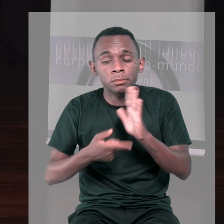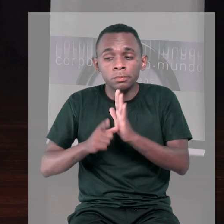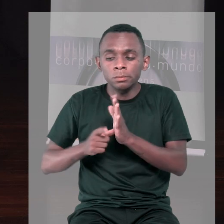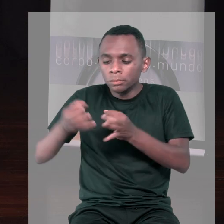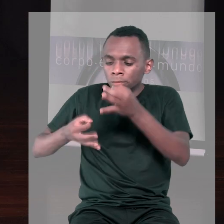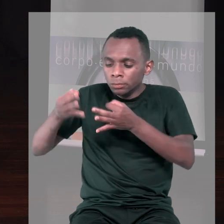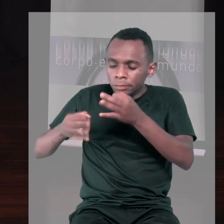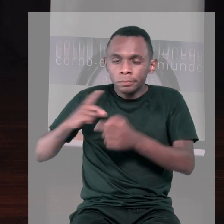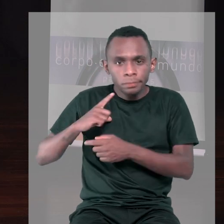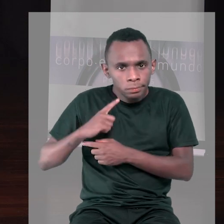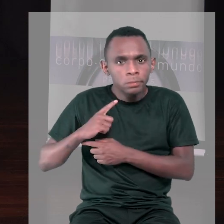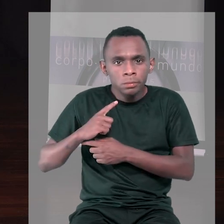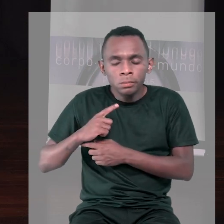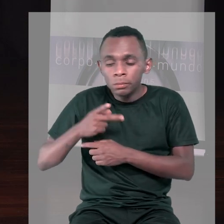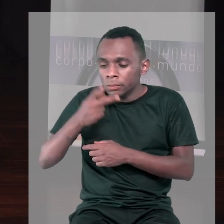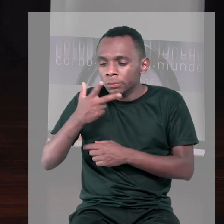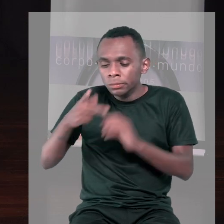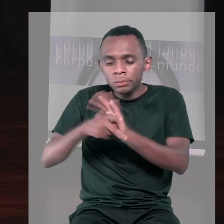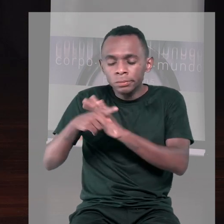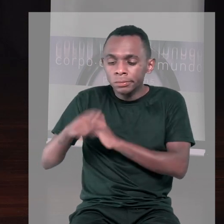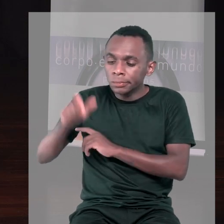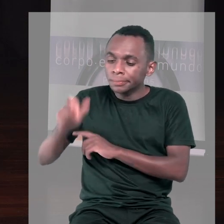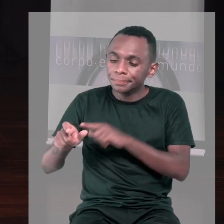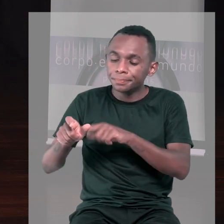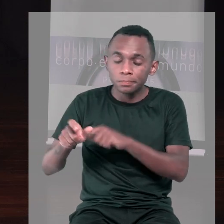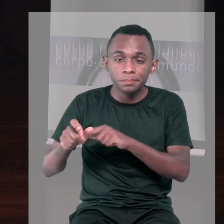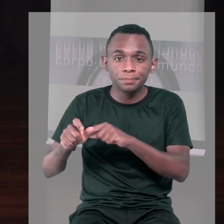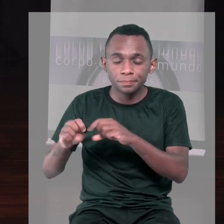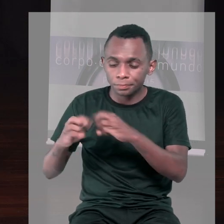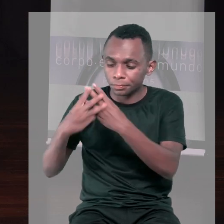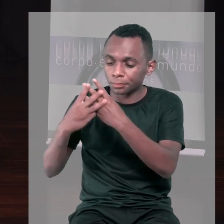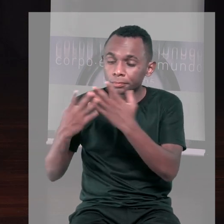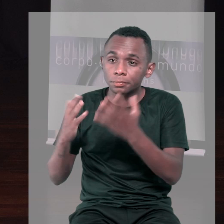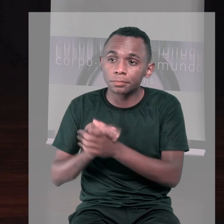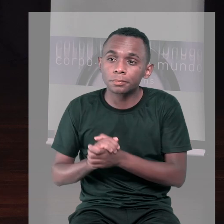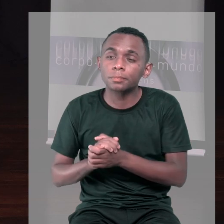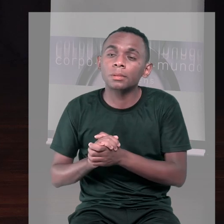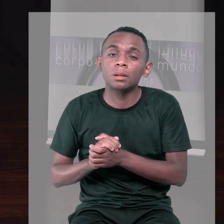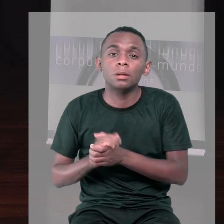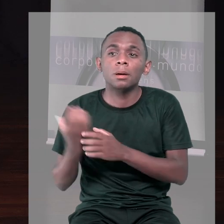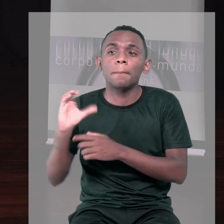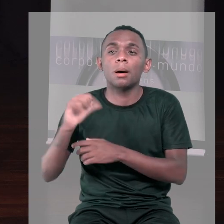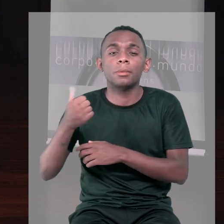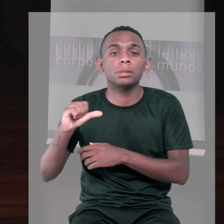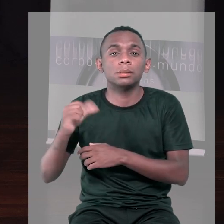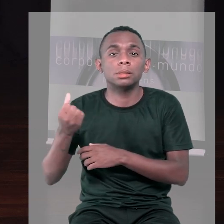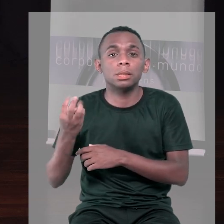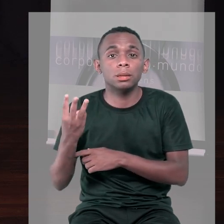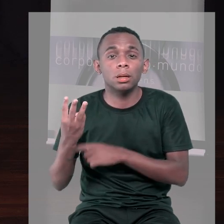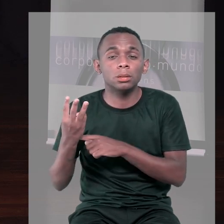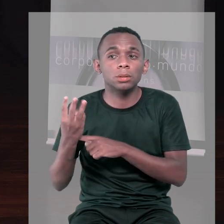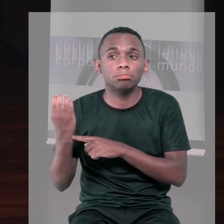origem uma polêmica que rendeu à Arendt uma série de dissabores, né? E causados por